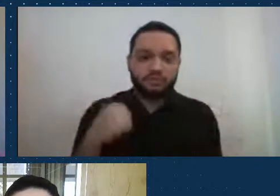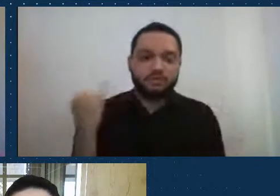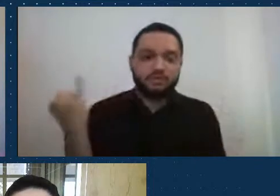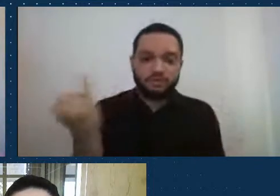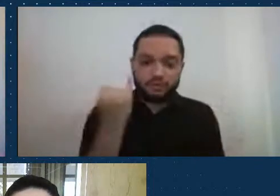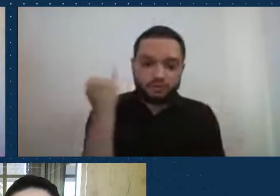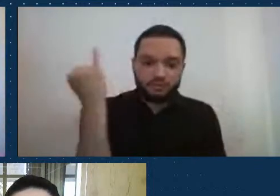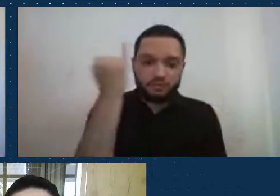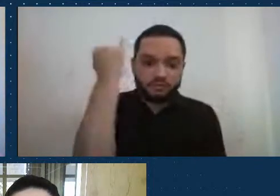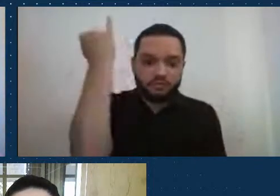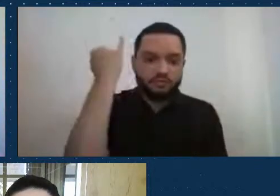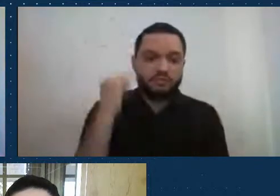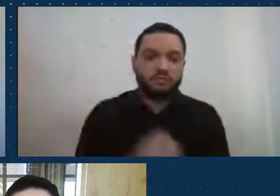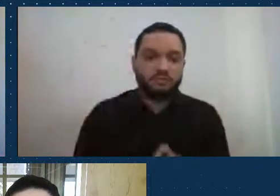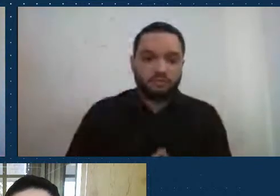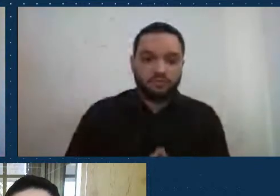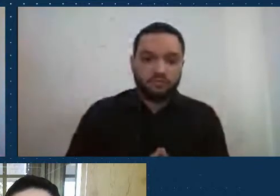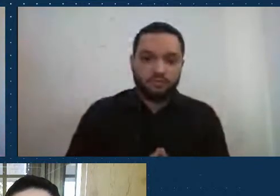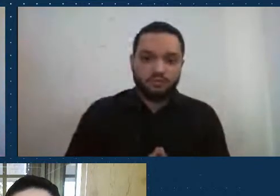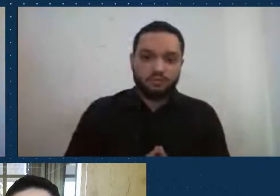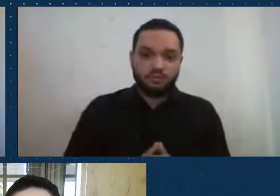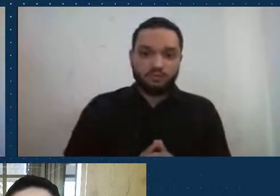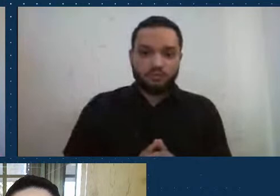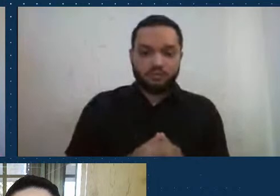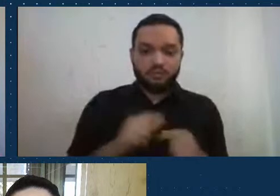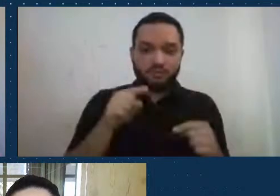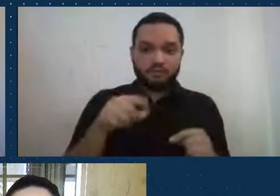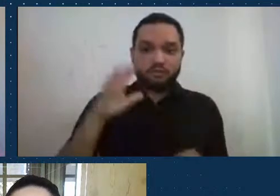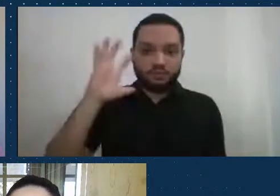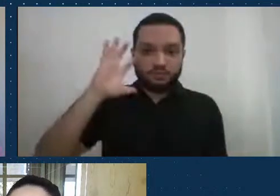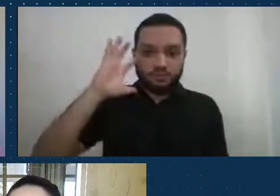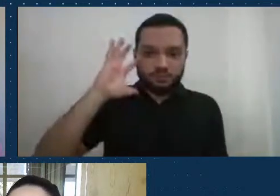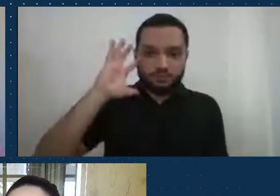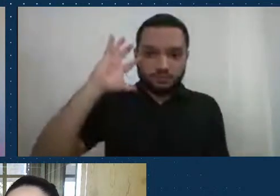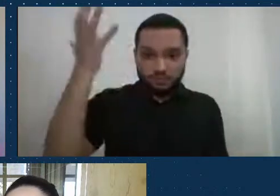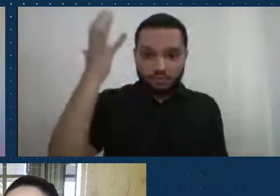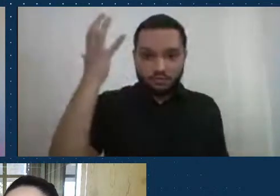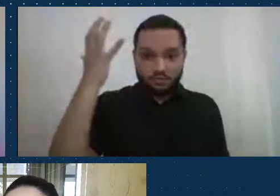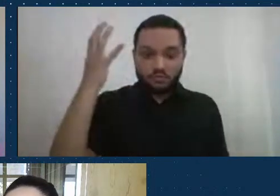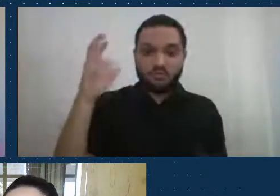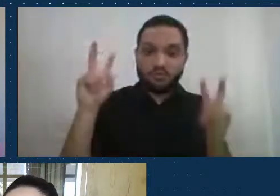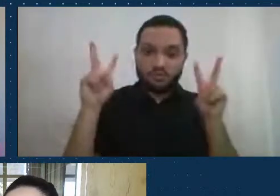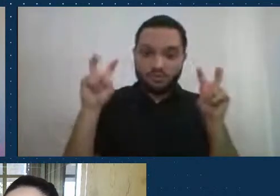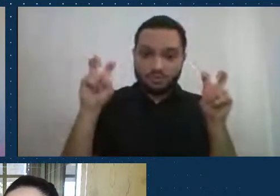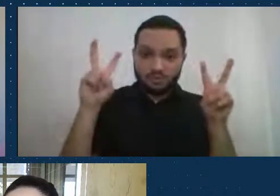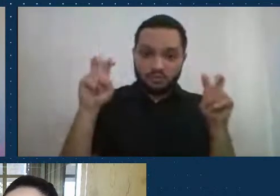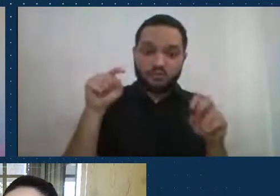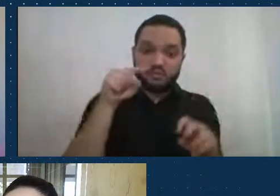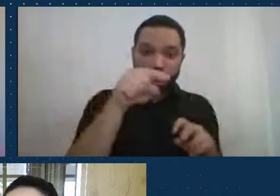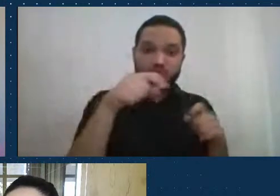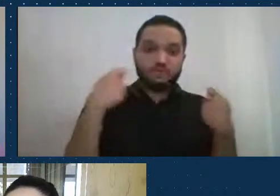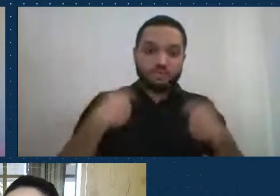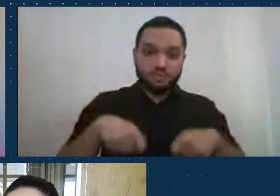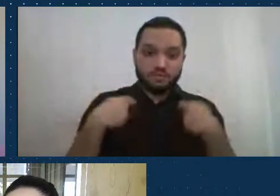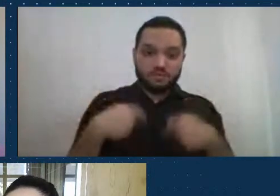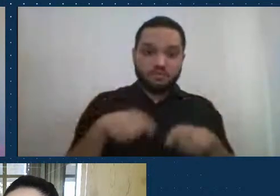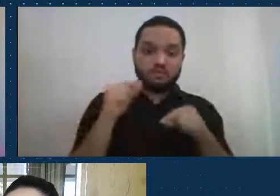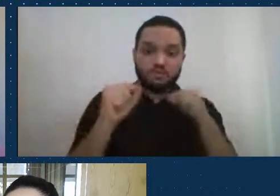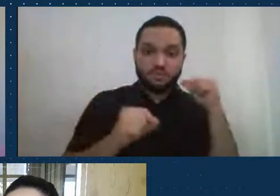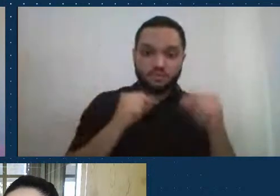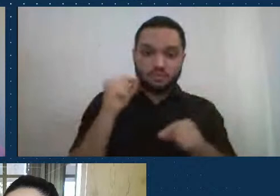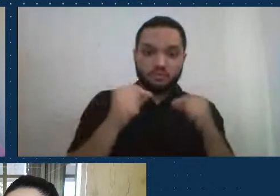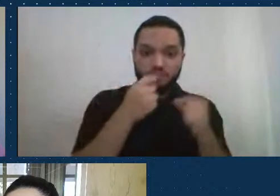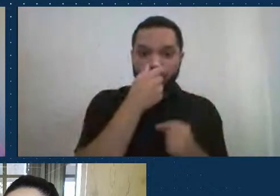que, quando você se decidir por um tema, você tente, né, dentro da